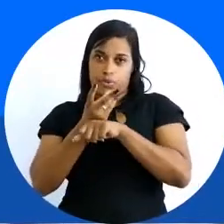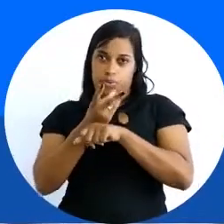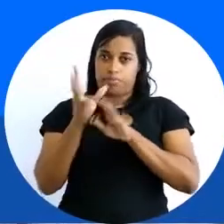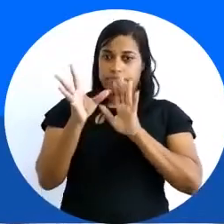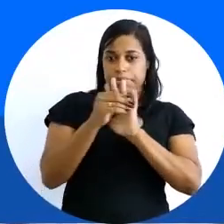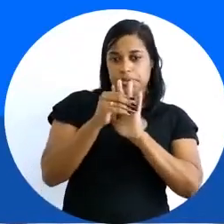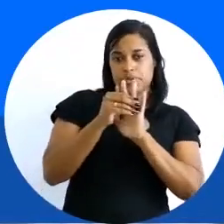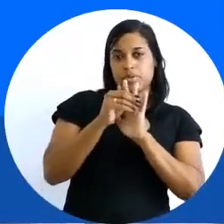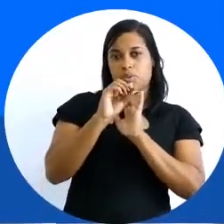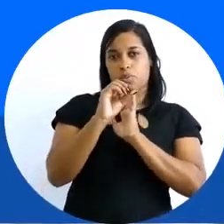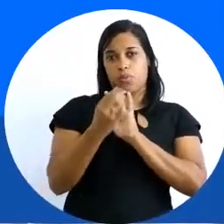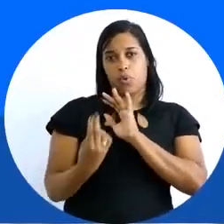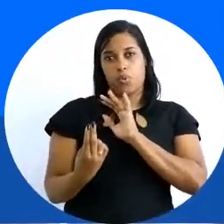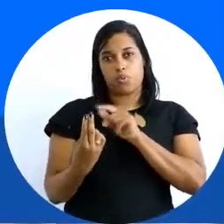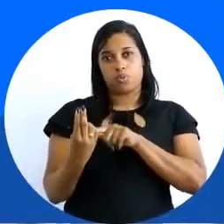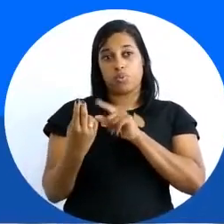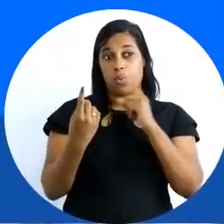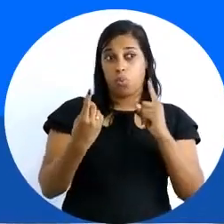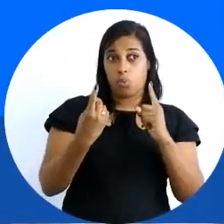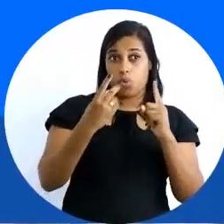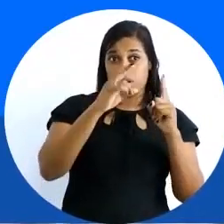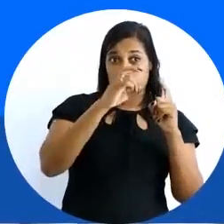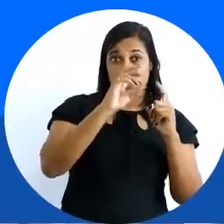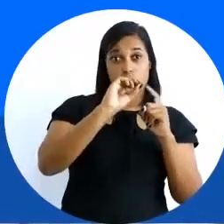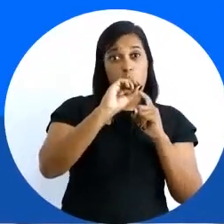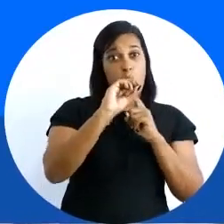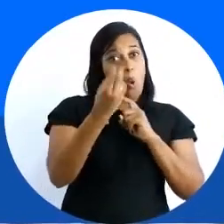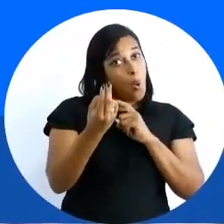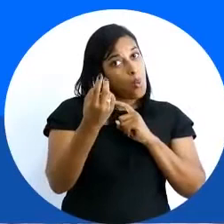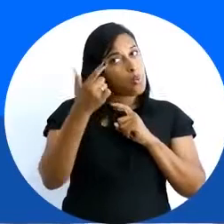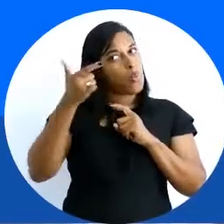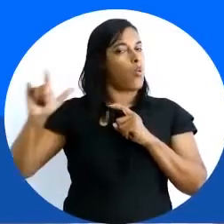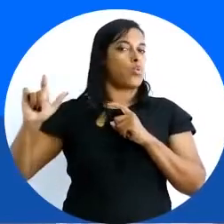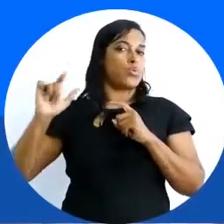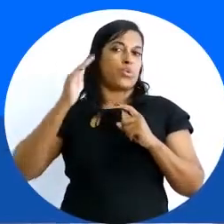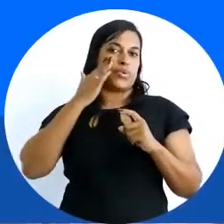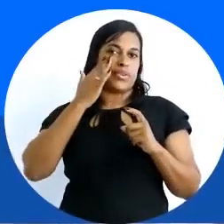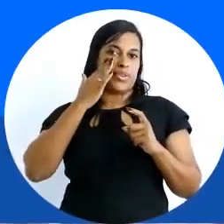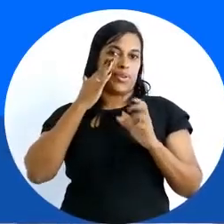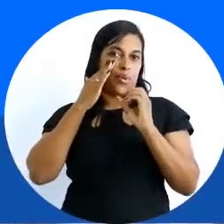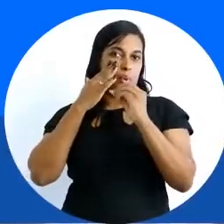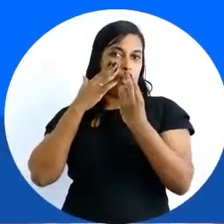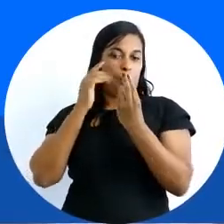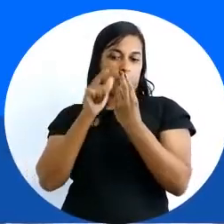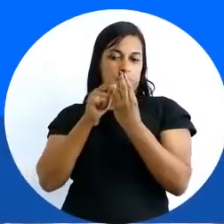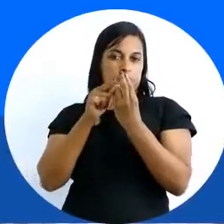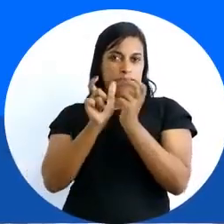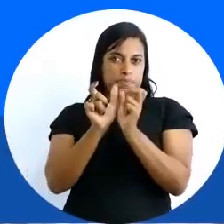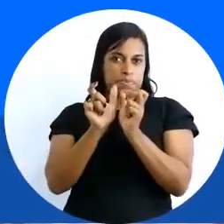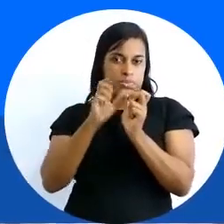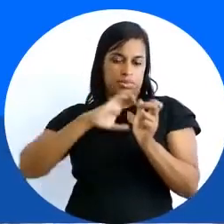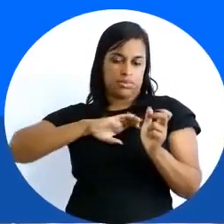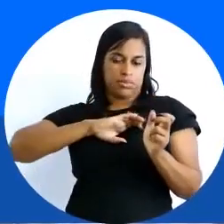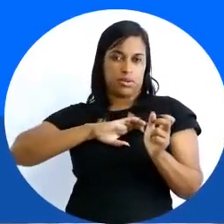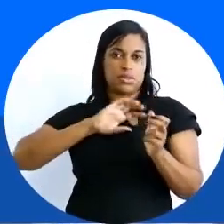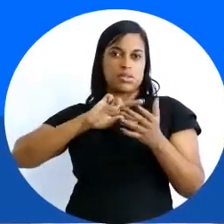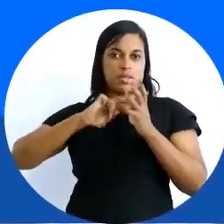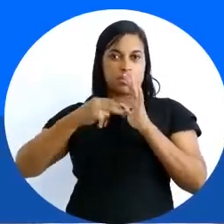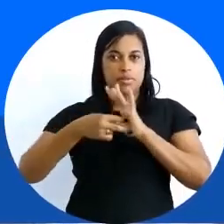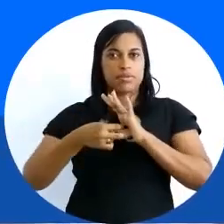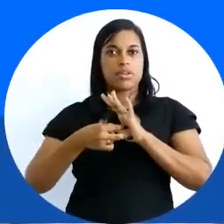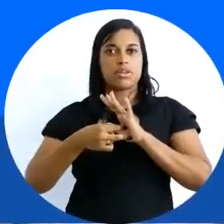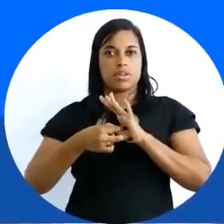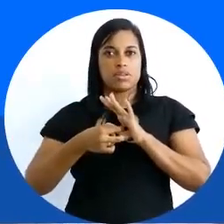ou, vai vir um assunto ou outro. Então, é como se tanto fizesse se viesse um ou outro. Ambos, para mim, como usuário,